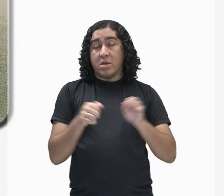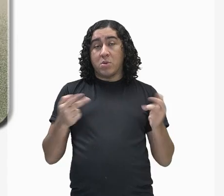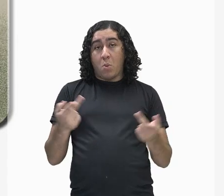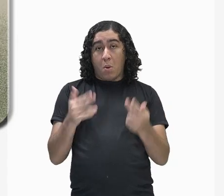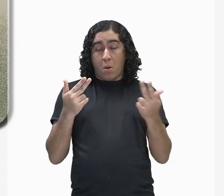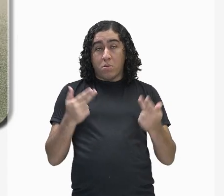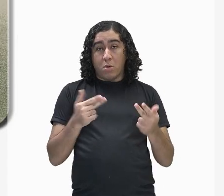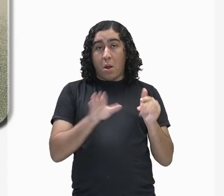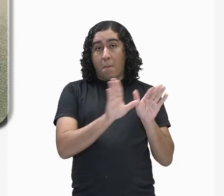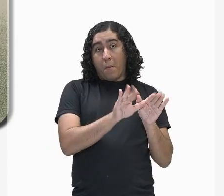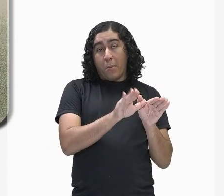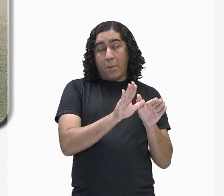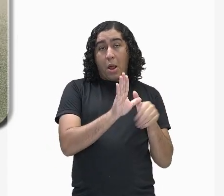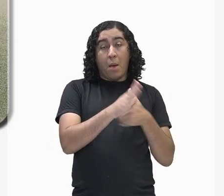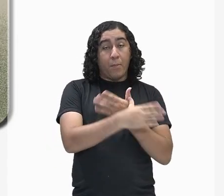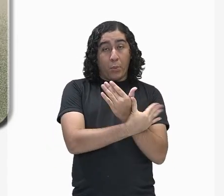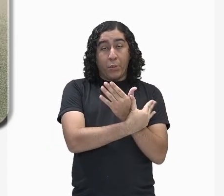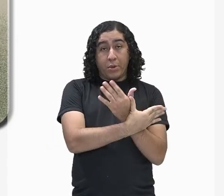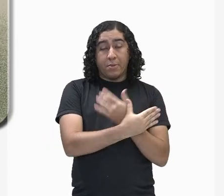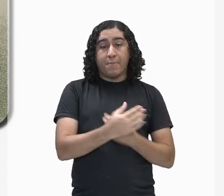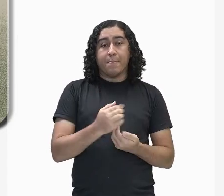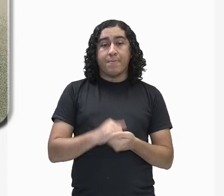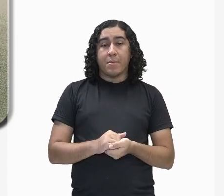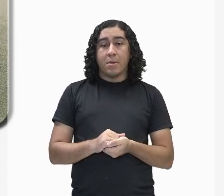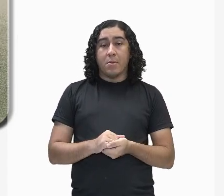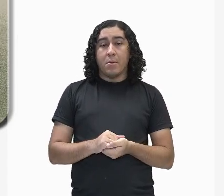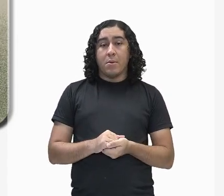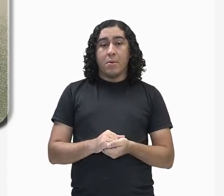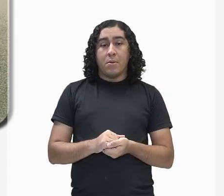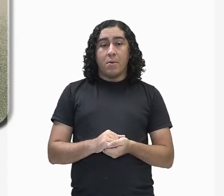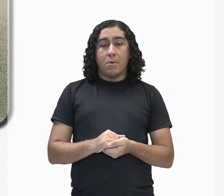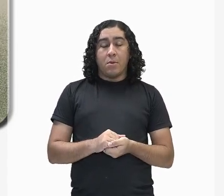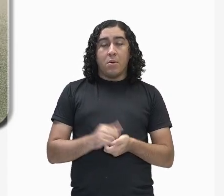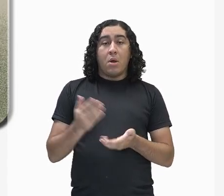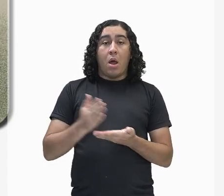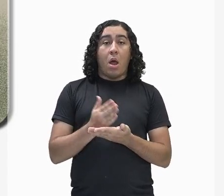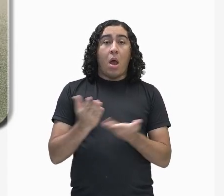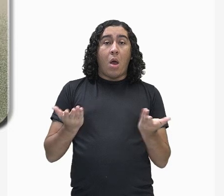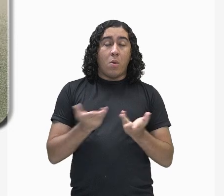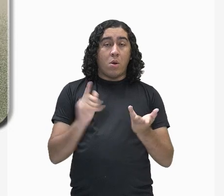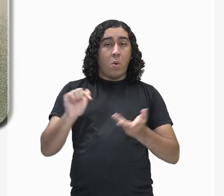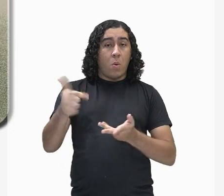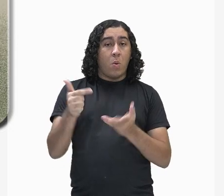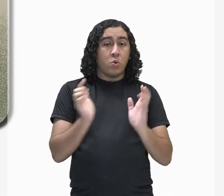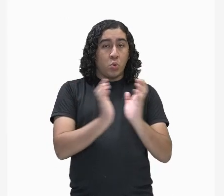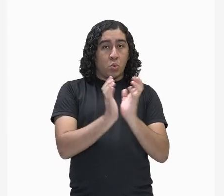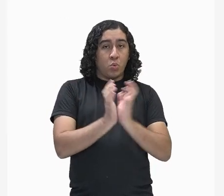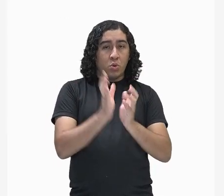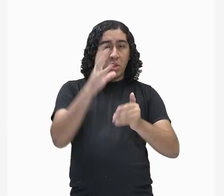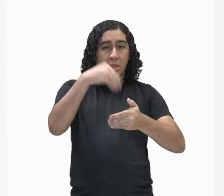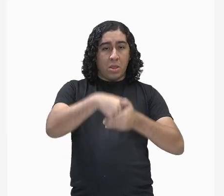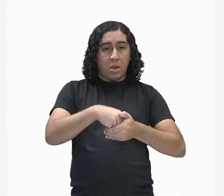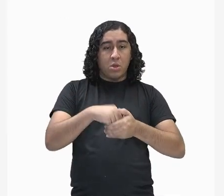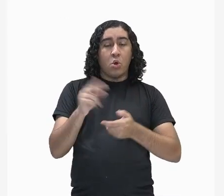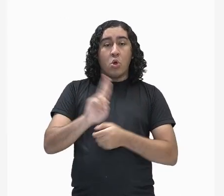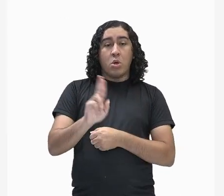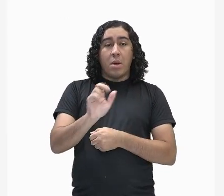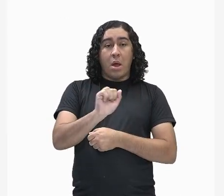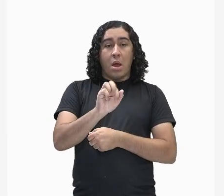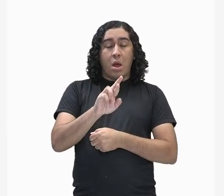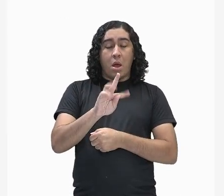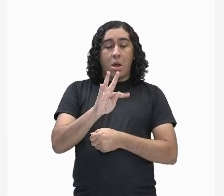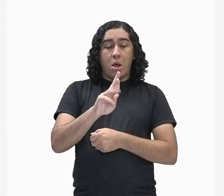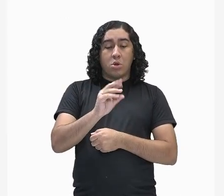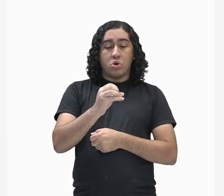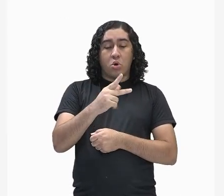processo. E aí a gente vai observar alguns grupos que estão dentro dos artrópodes. Olha só,